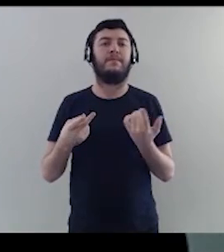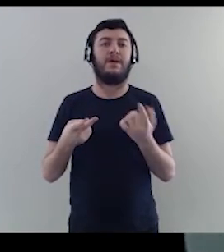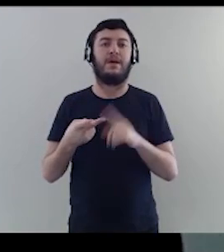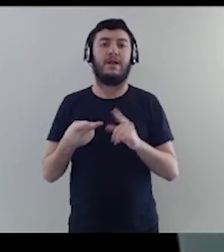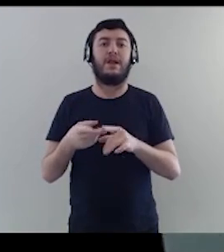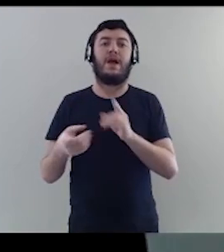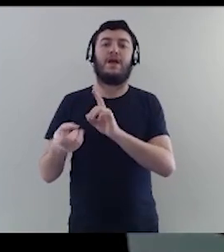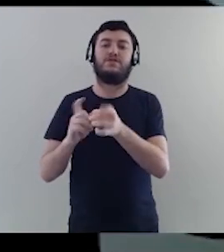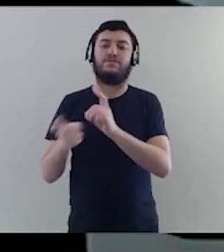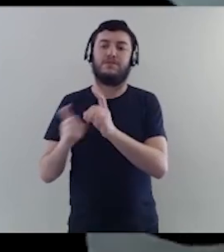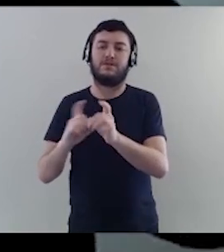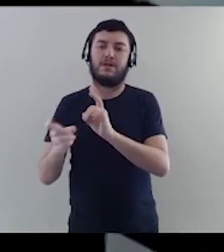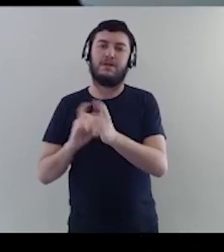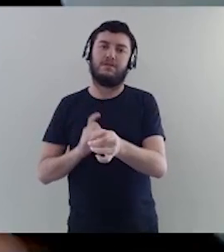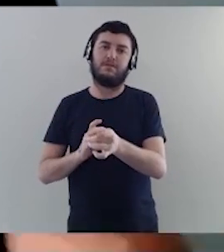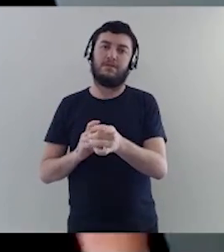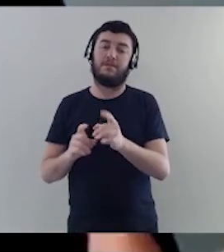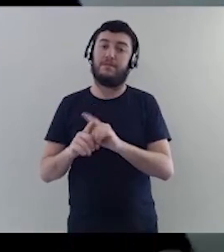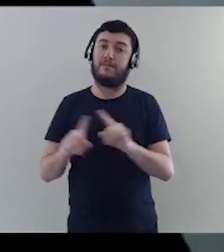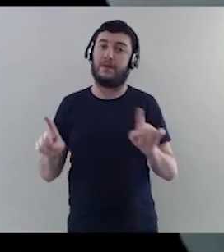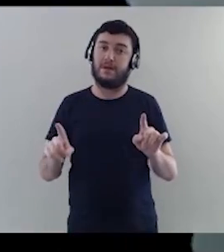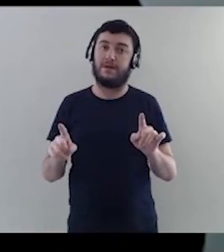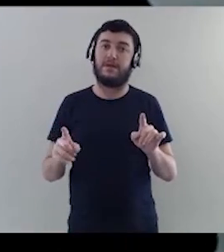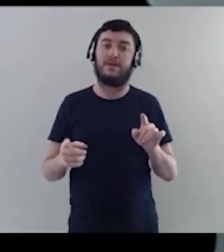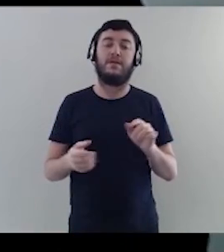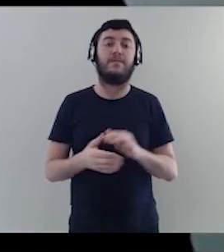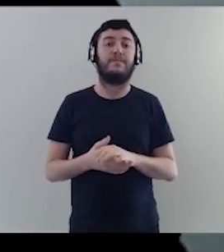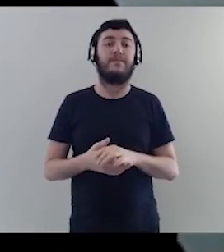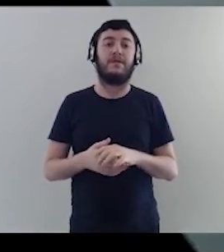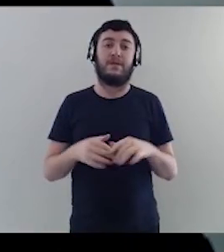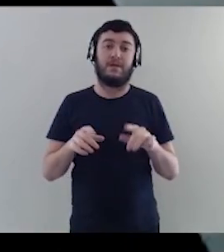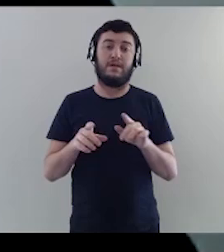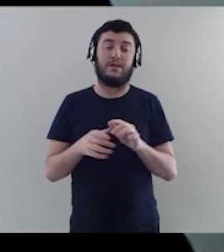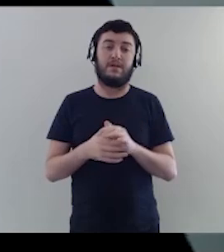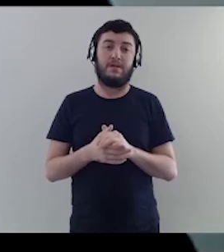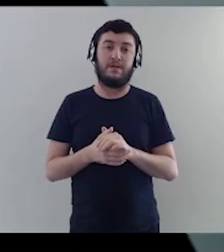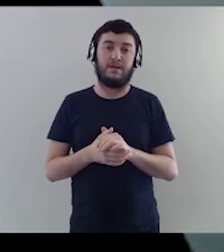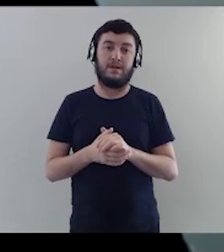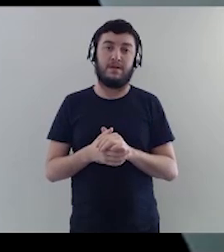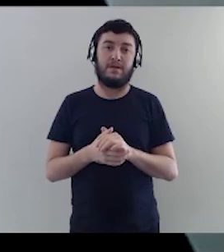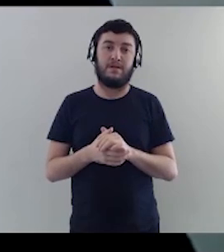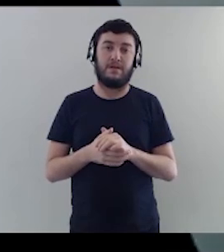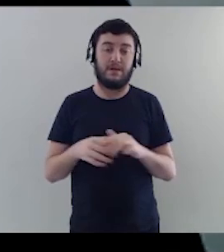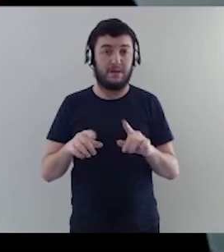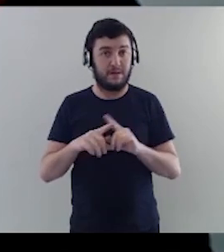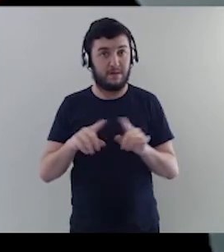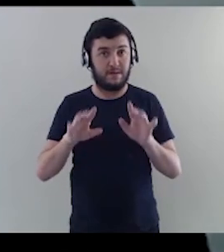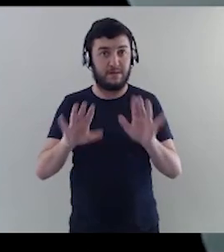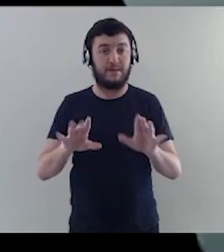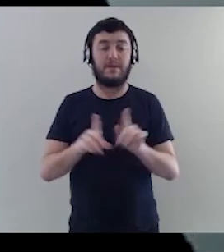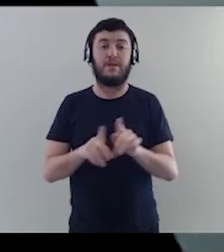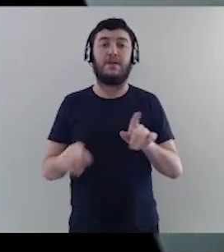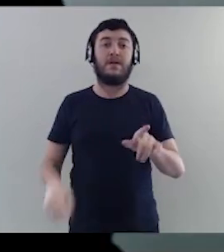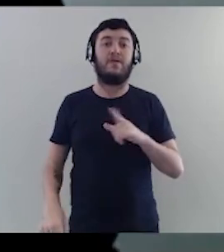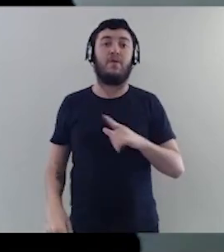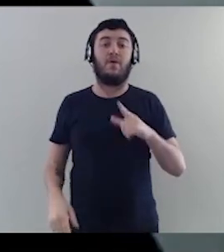administração pública. Ora bem, em sede de controle concreto, como ensina o ministro Gilmar